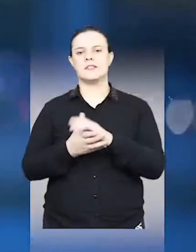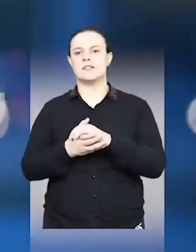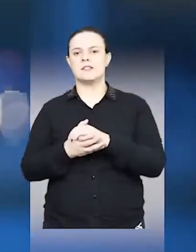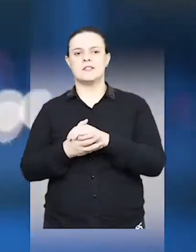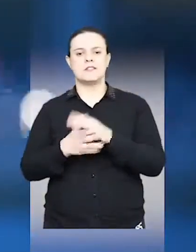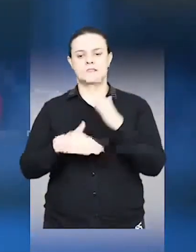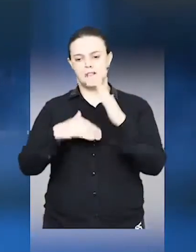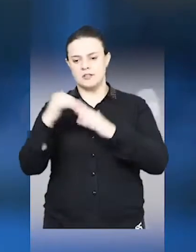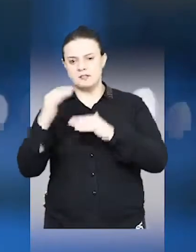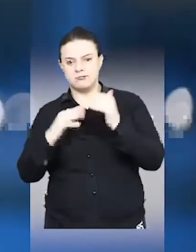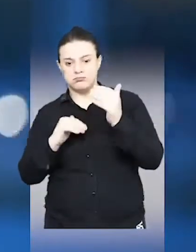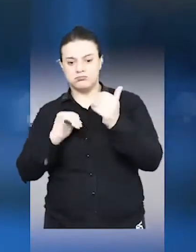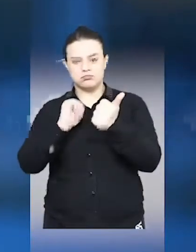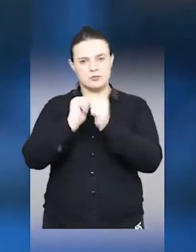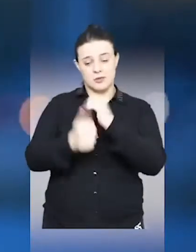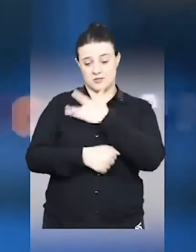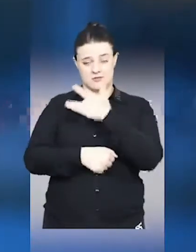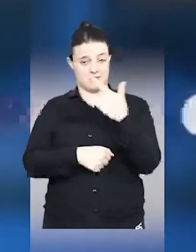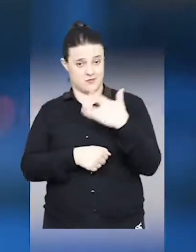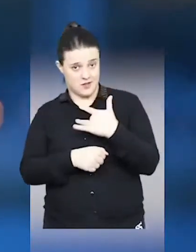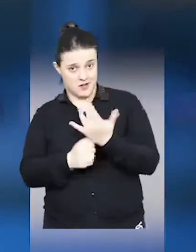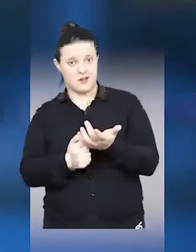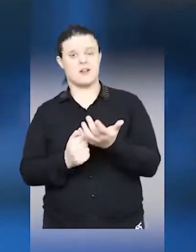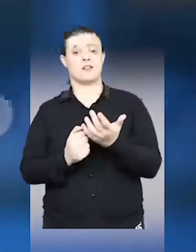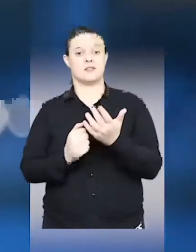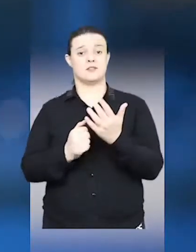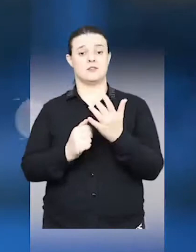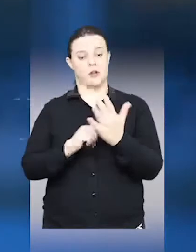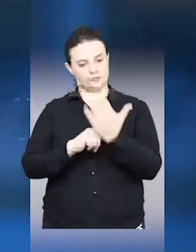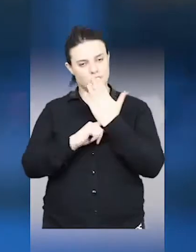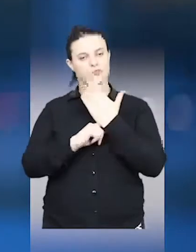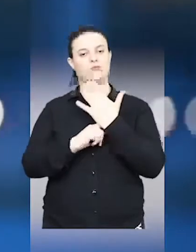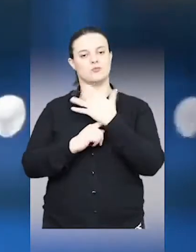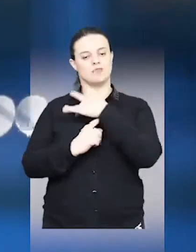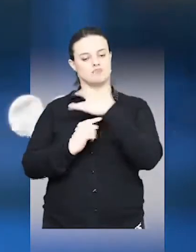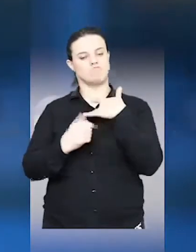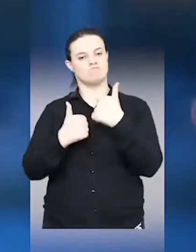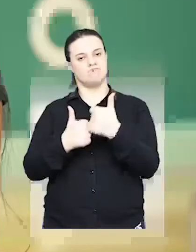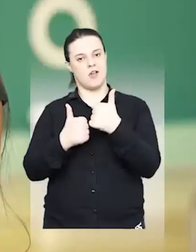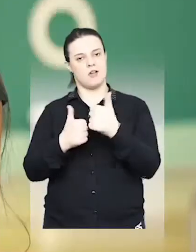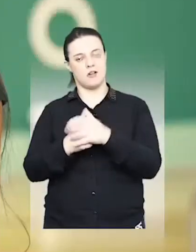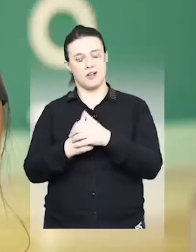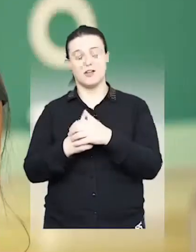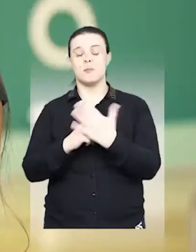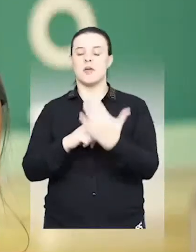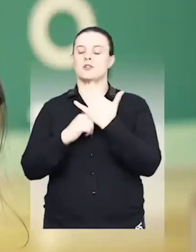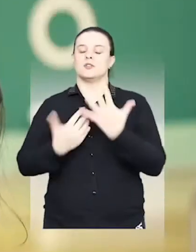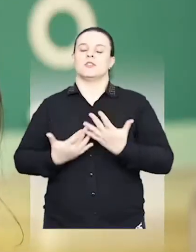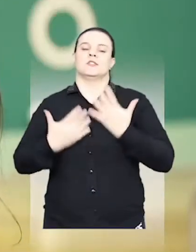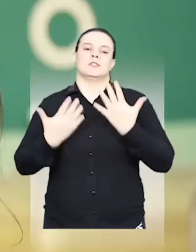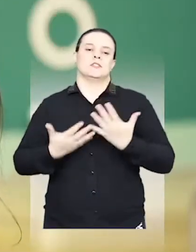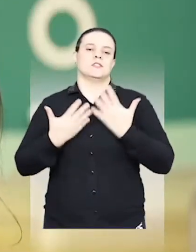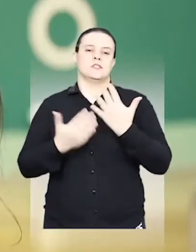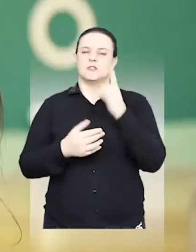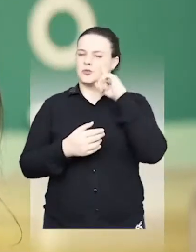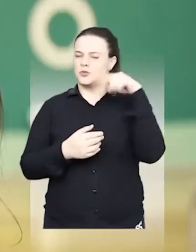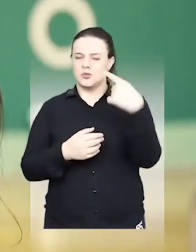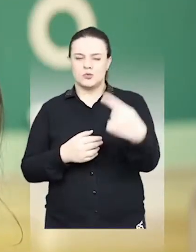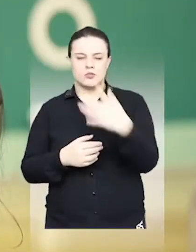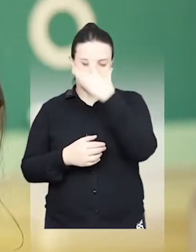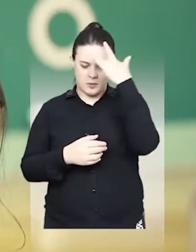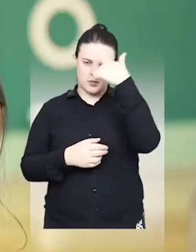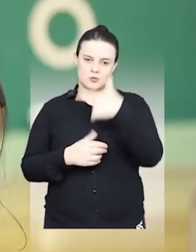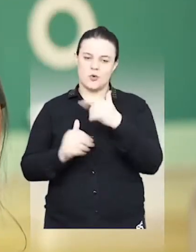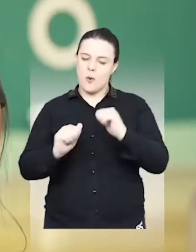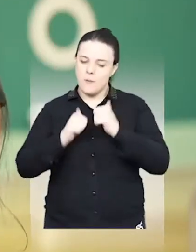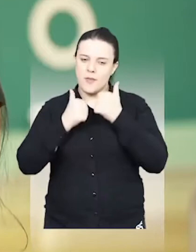José Santos, praticar um esporte que é saudável, né? Saúde. Bruna, Me motiva, né? A cada dia ser